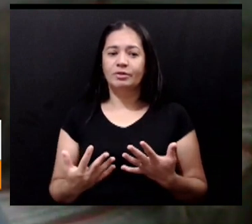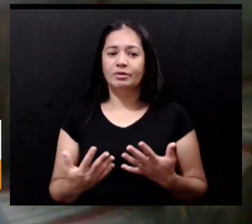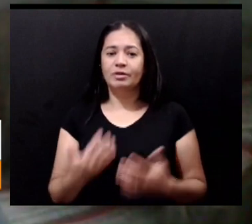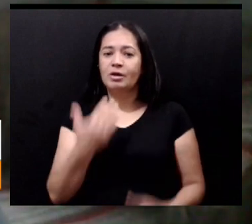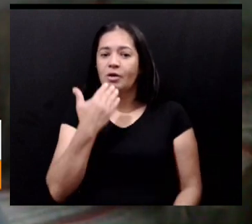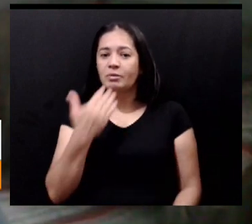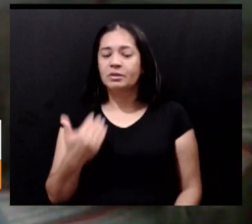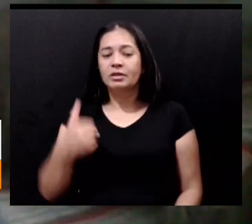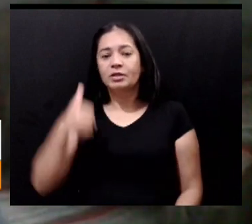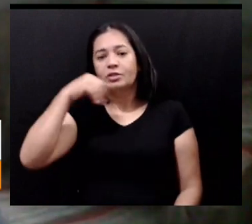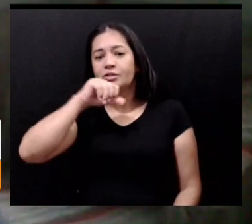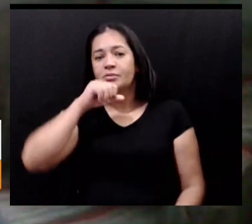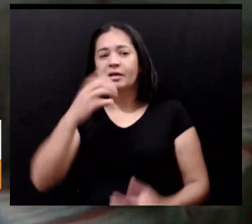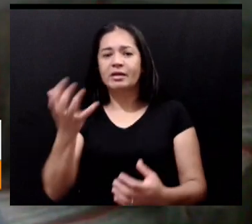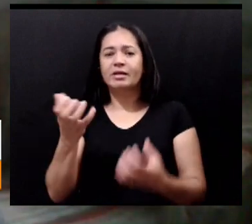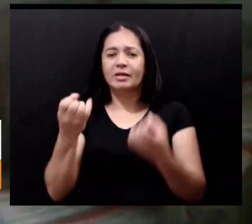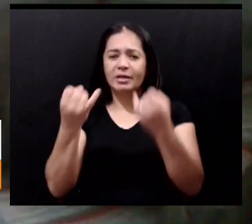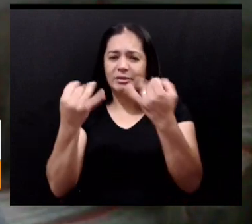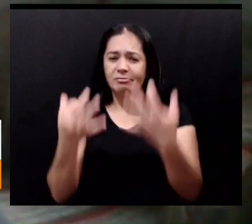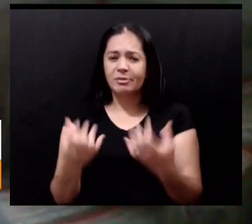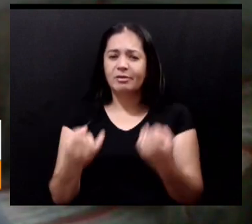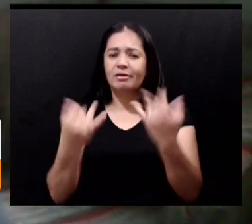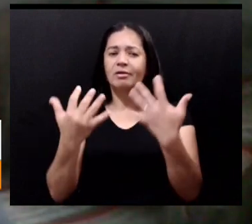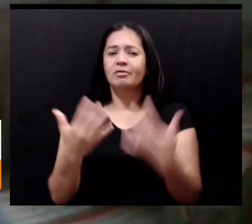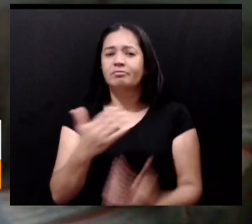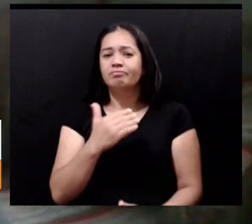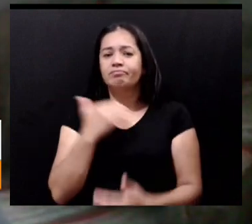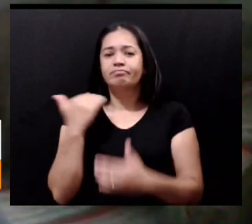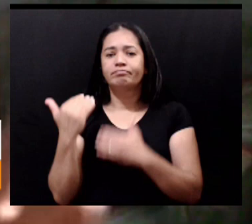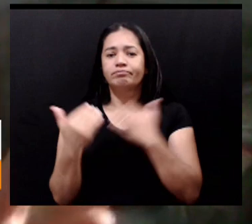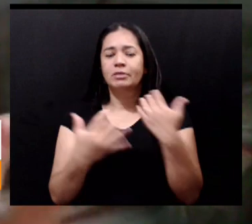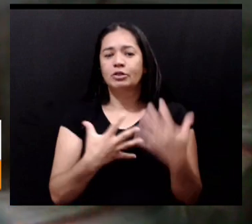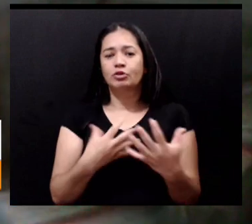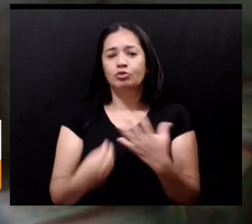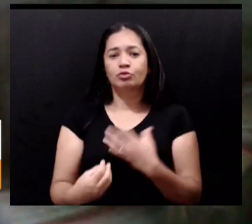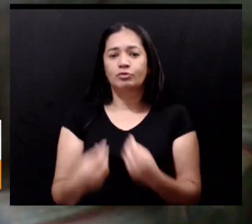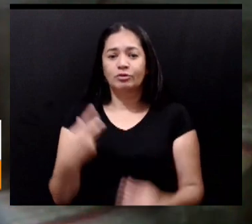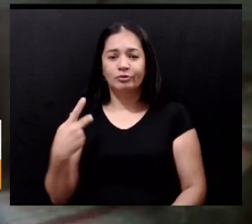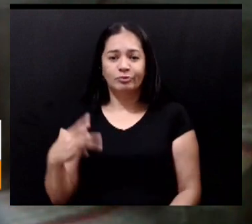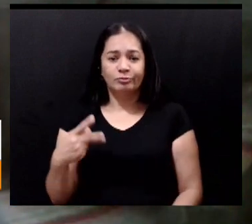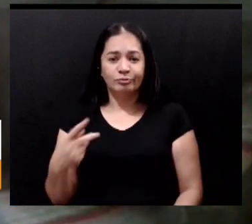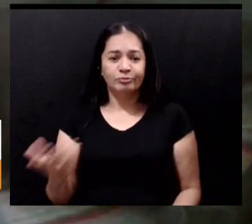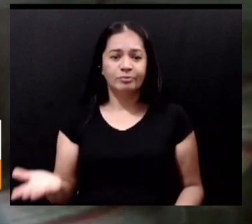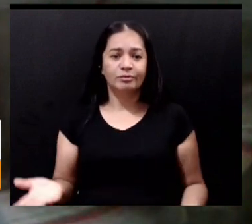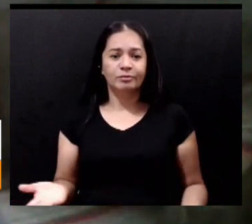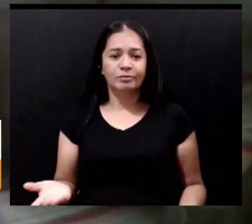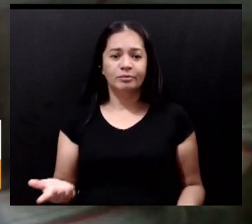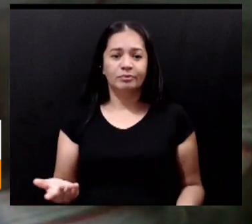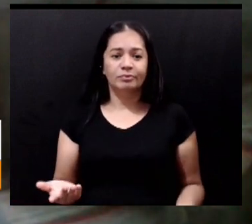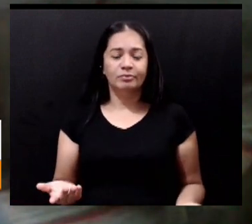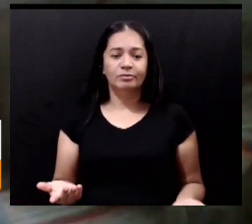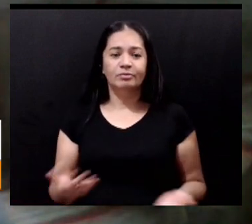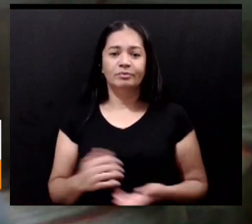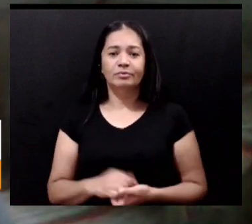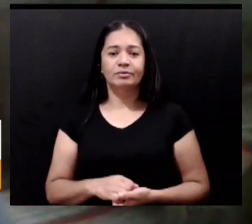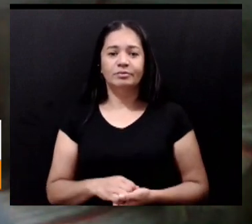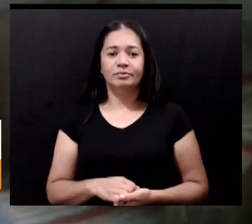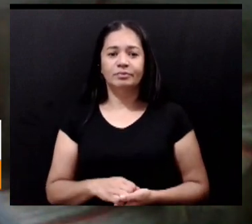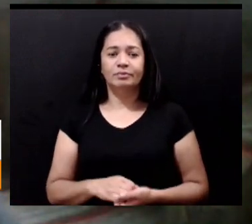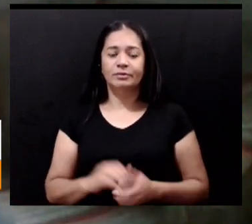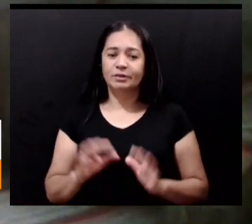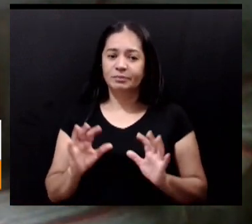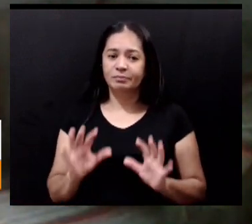falar sobre as perdas, sobre as suas perdas de filhos, que nem tem nascido ainda, né? Que são,